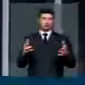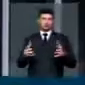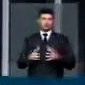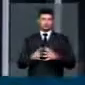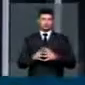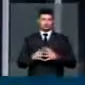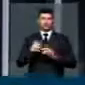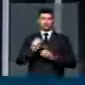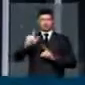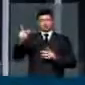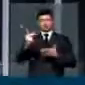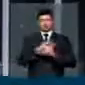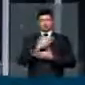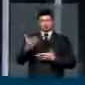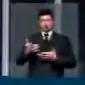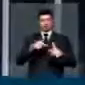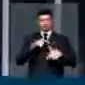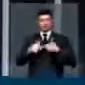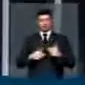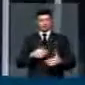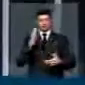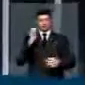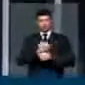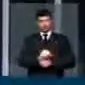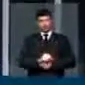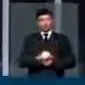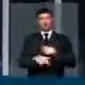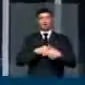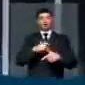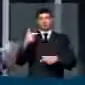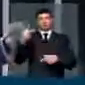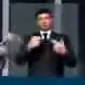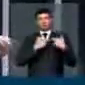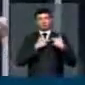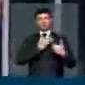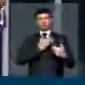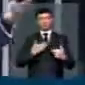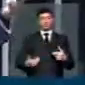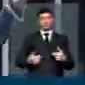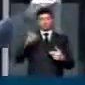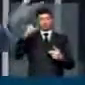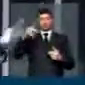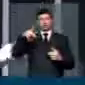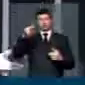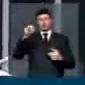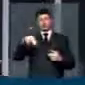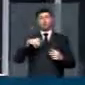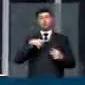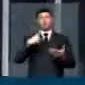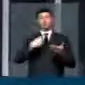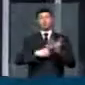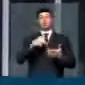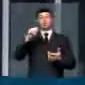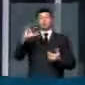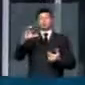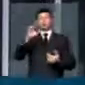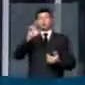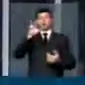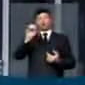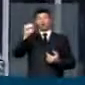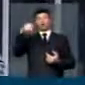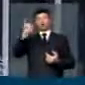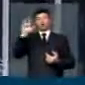da cassação que houve do seu mandato, o interrompimento que houve do seu mandato, o Dr. Jackson idealizou o projeto do PAC Rio Anil. O